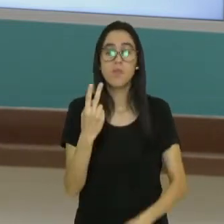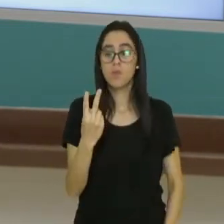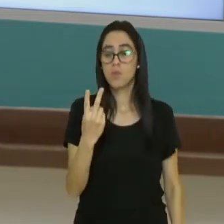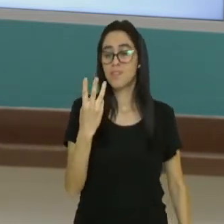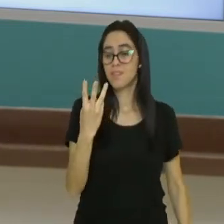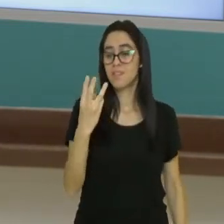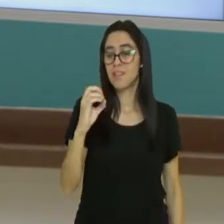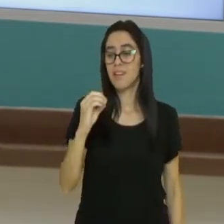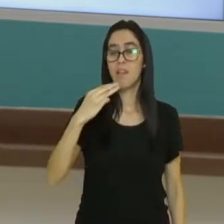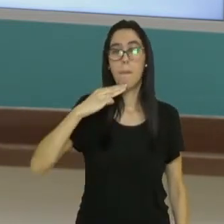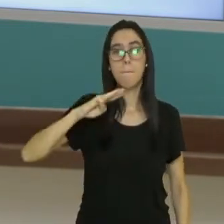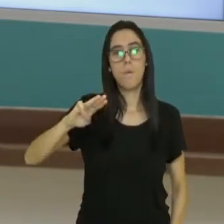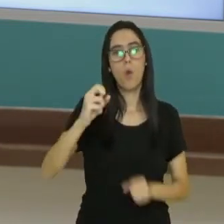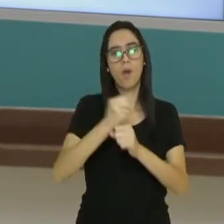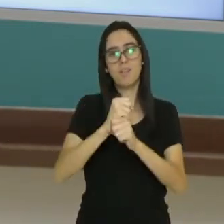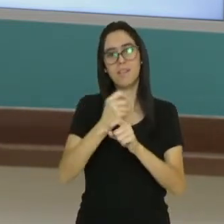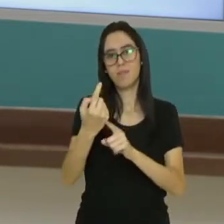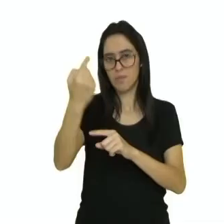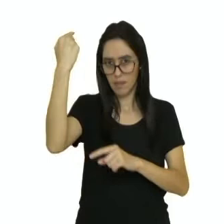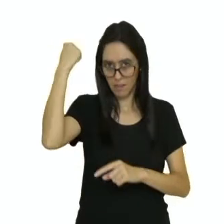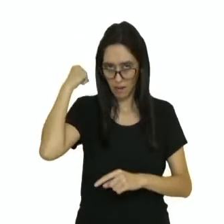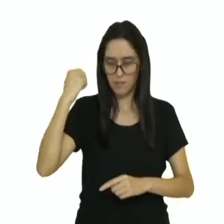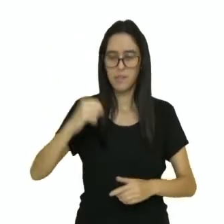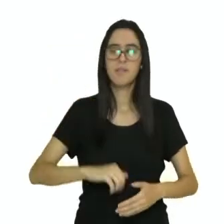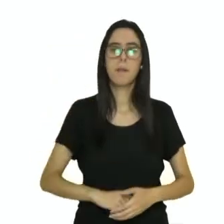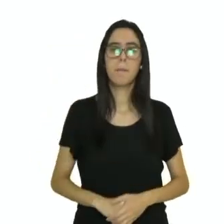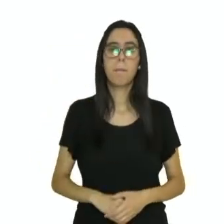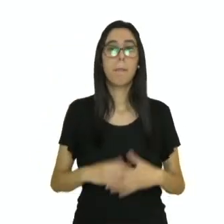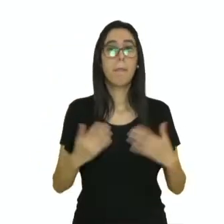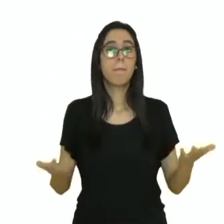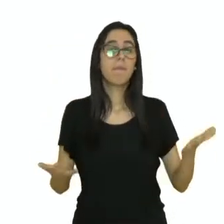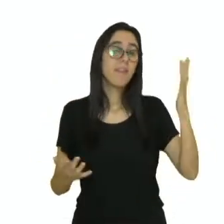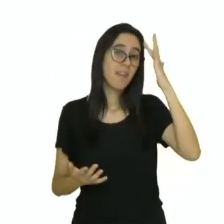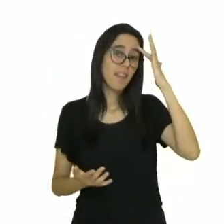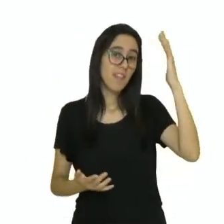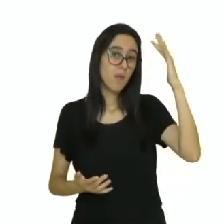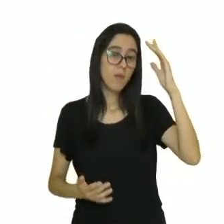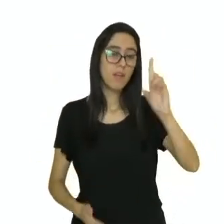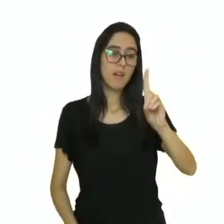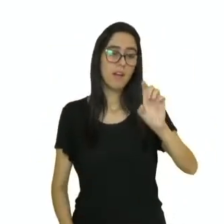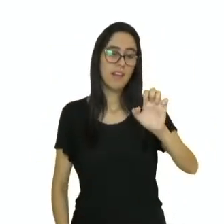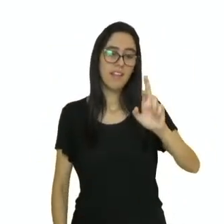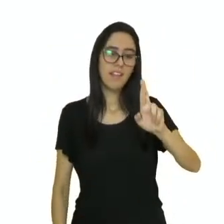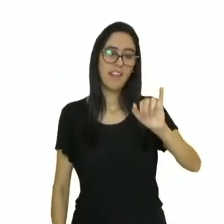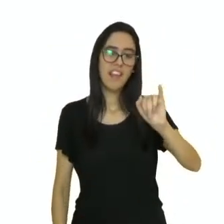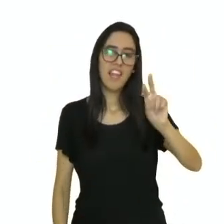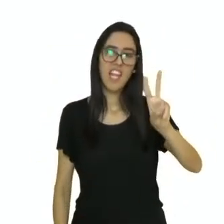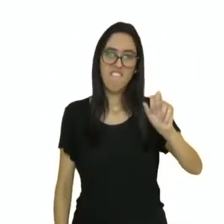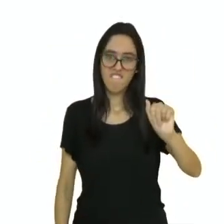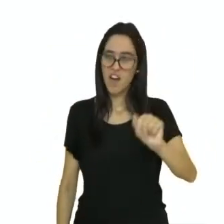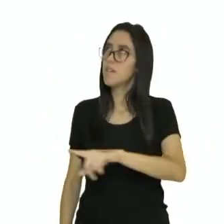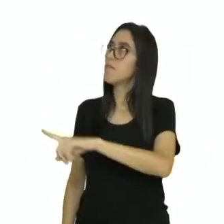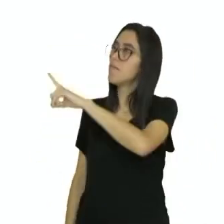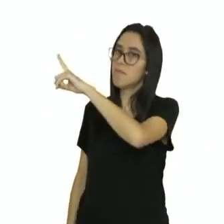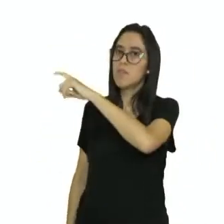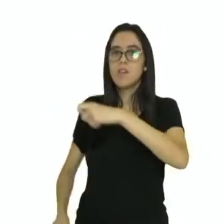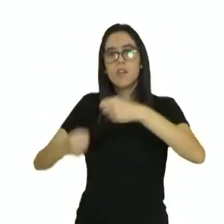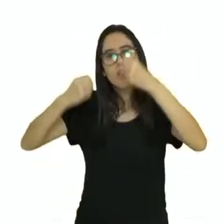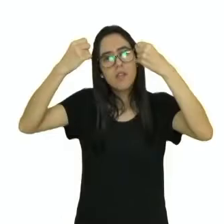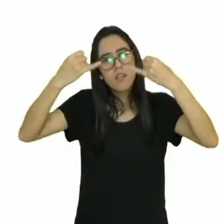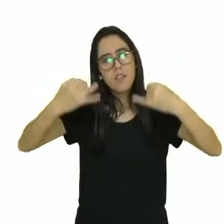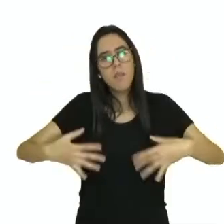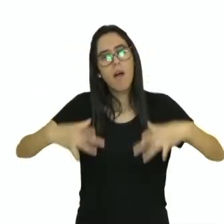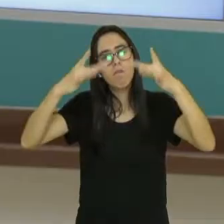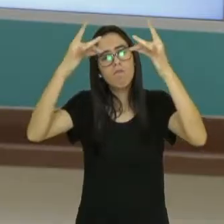230 milhões de anos atrás. E aí, a teoria da deriva continental vai explicar essas